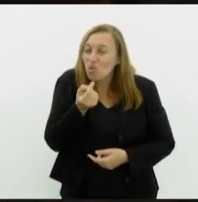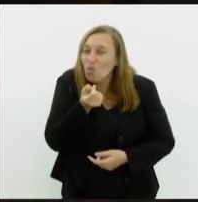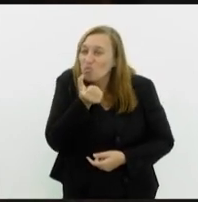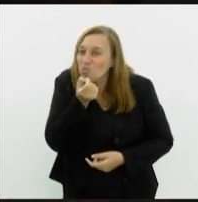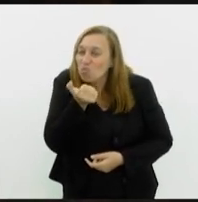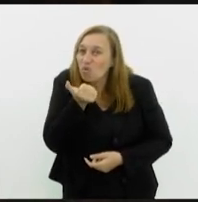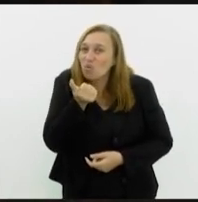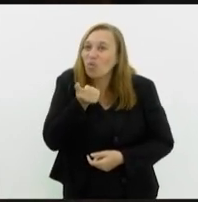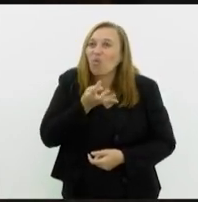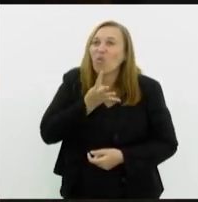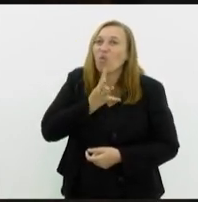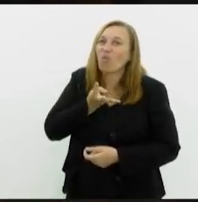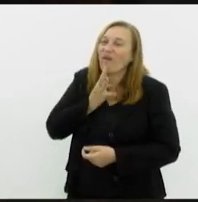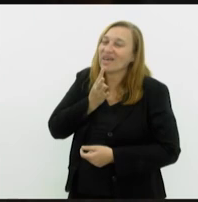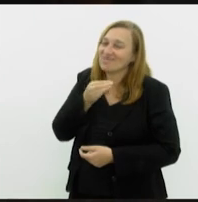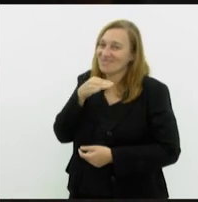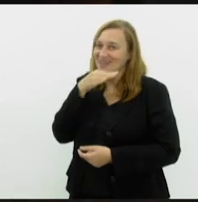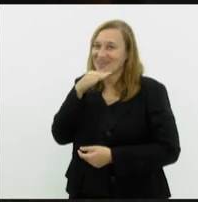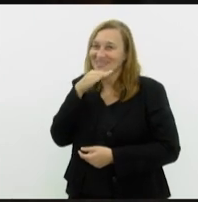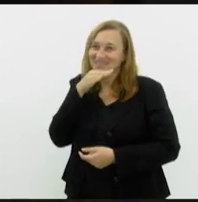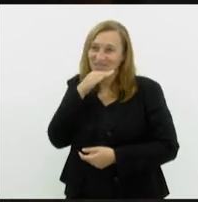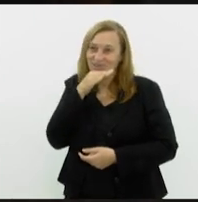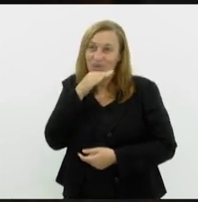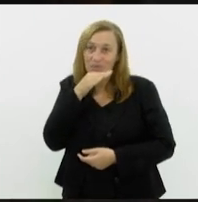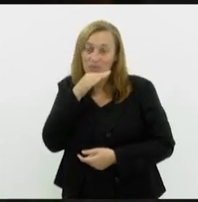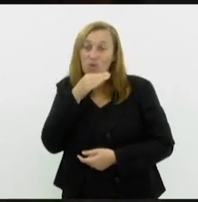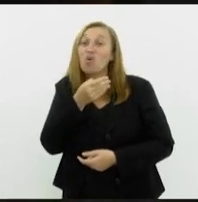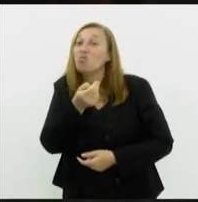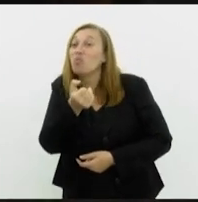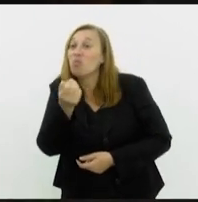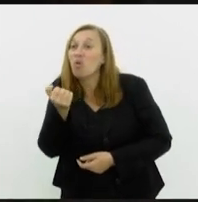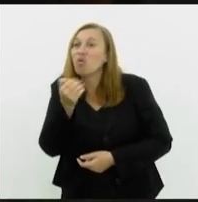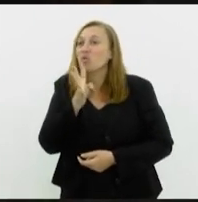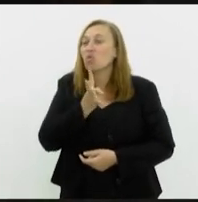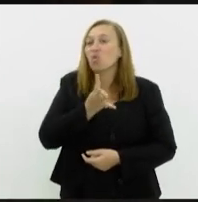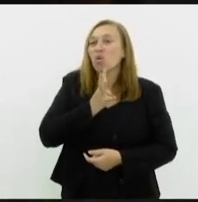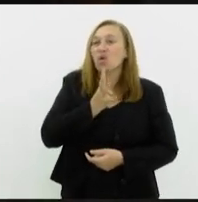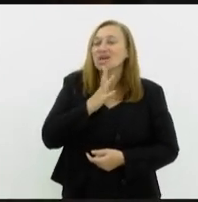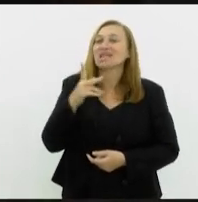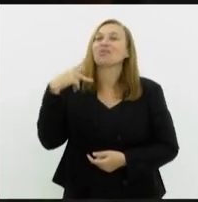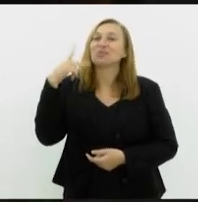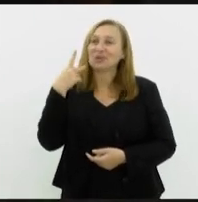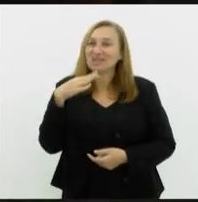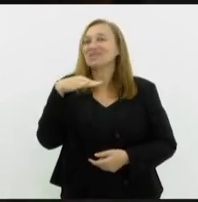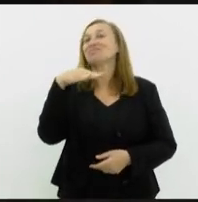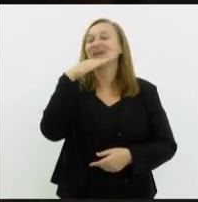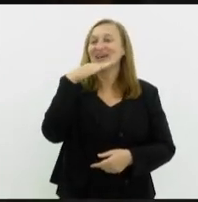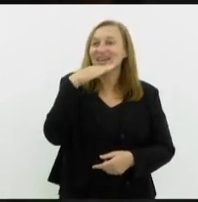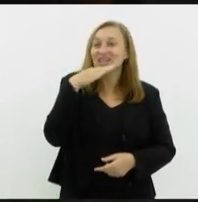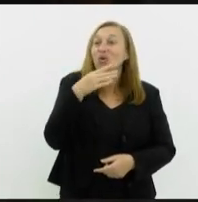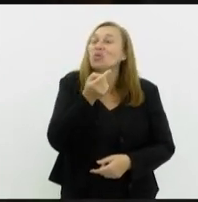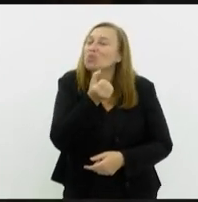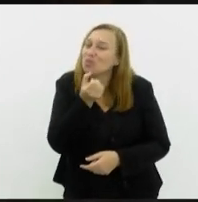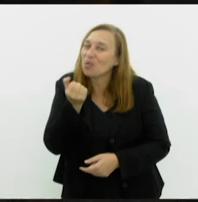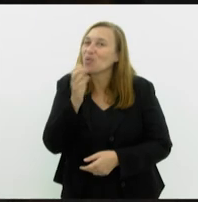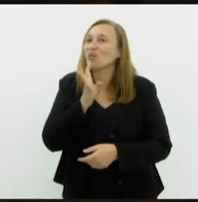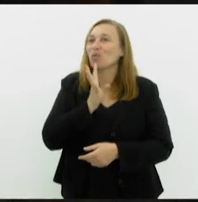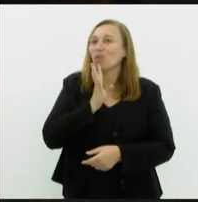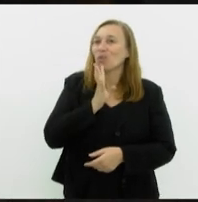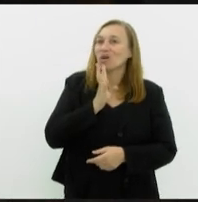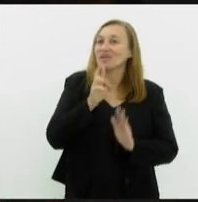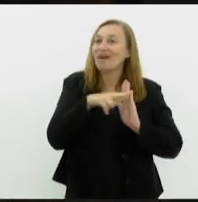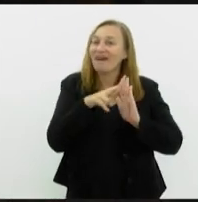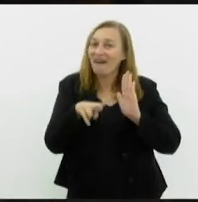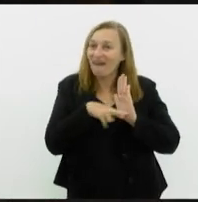conhece Mangaratiba, como poucos conhece a política de Mangaratiba, como poucos conhece o